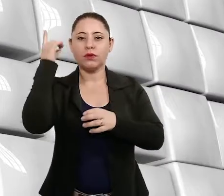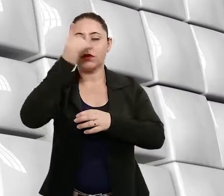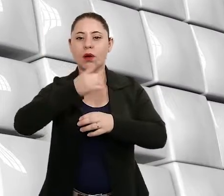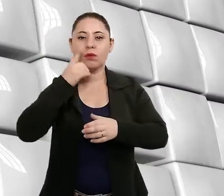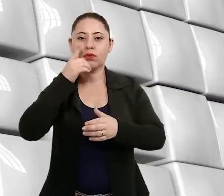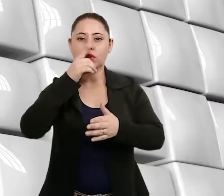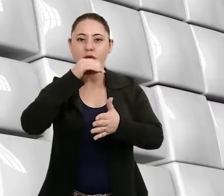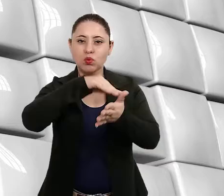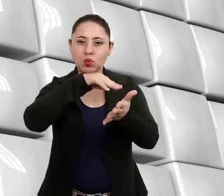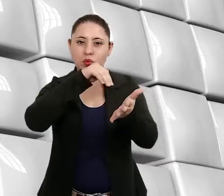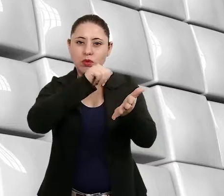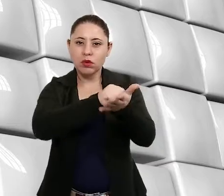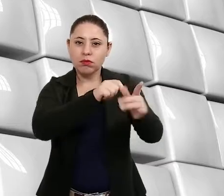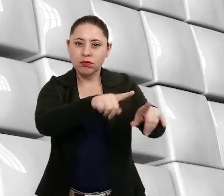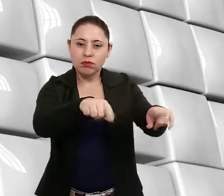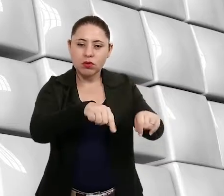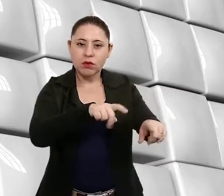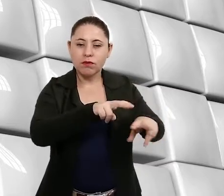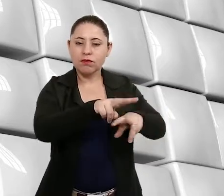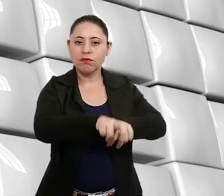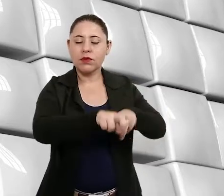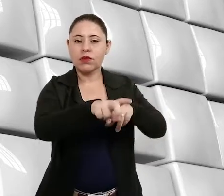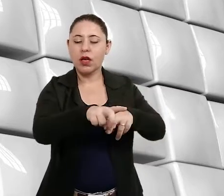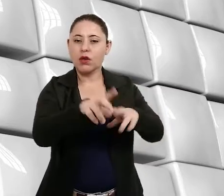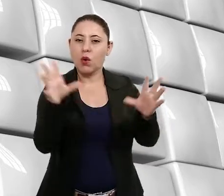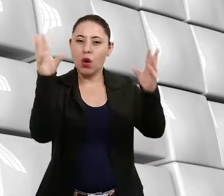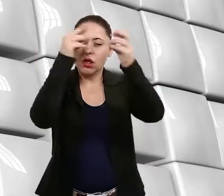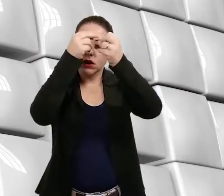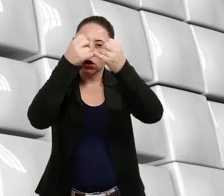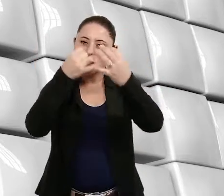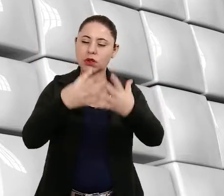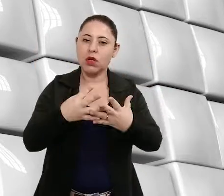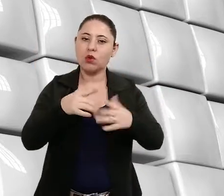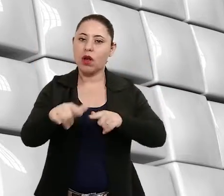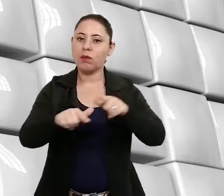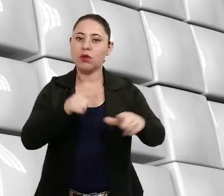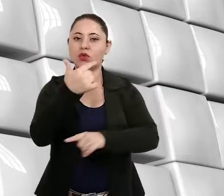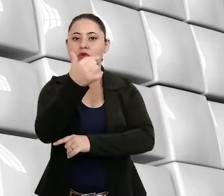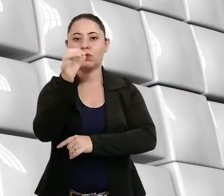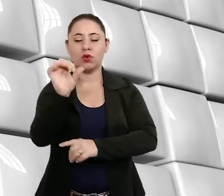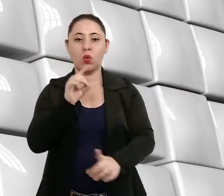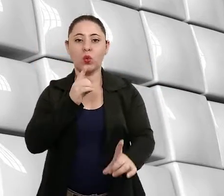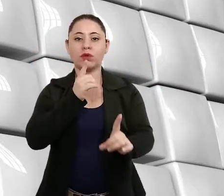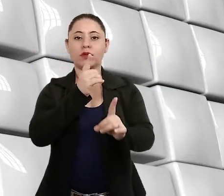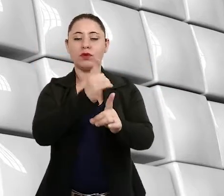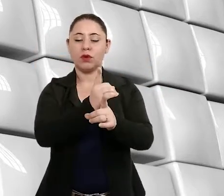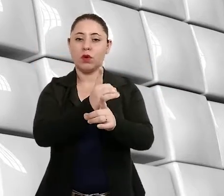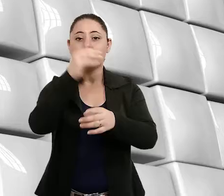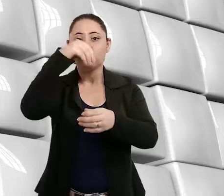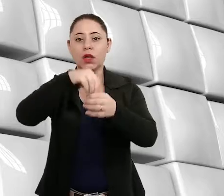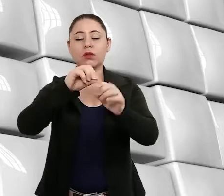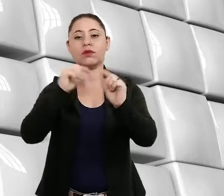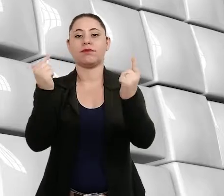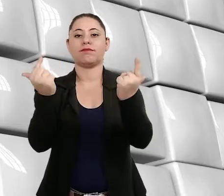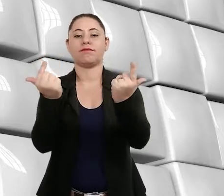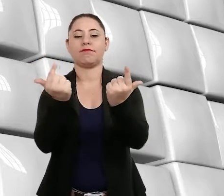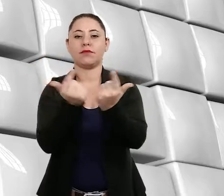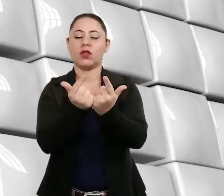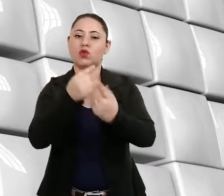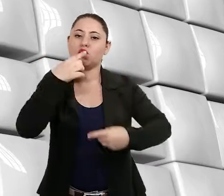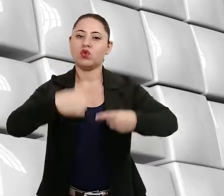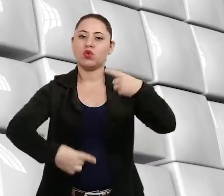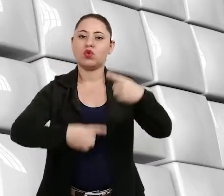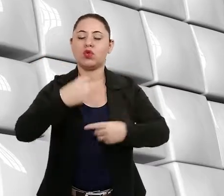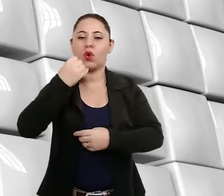para a Regularização Fundiária realizou o balanço das atividades de 2019. O encontro realizado na